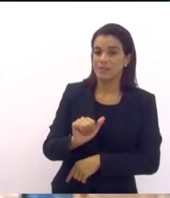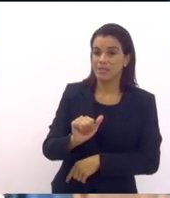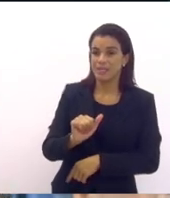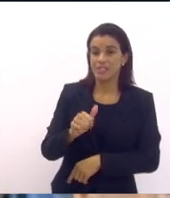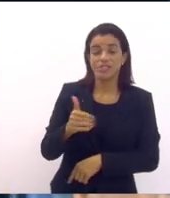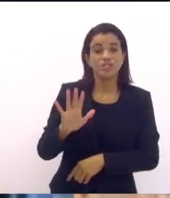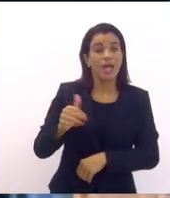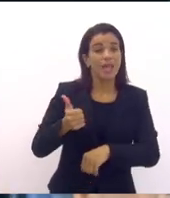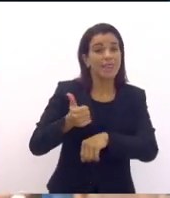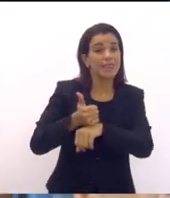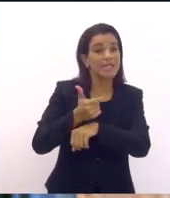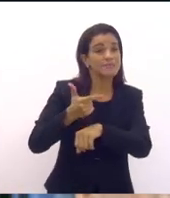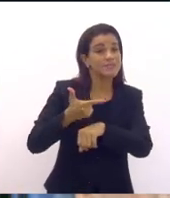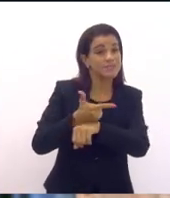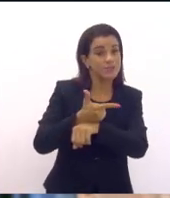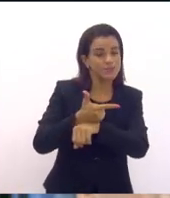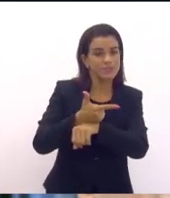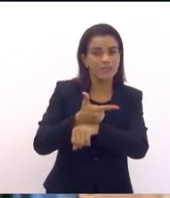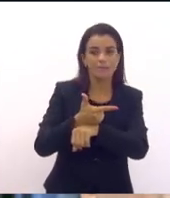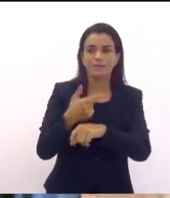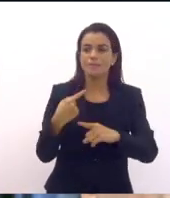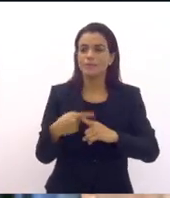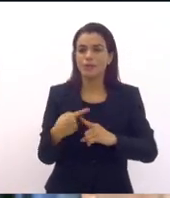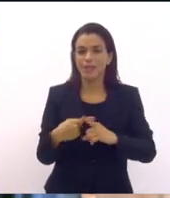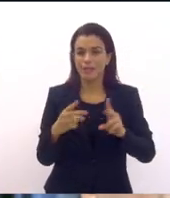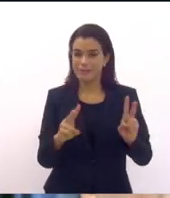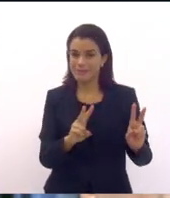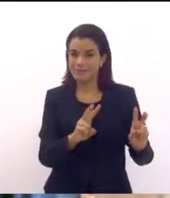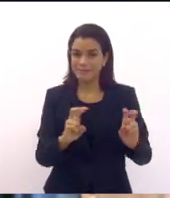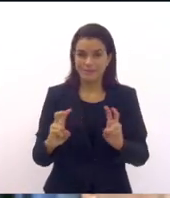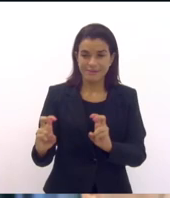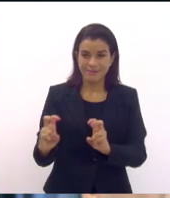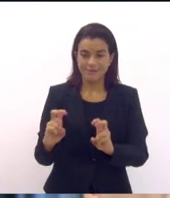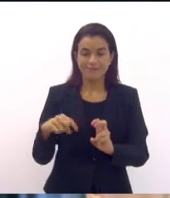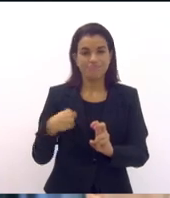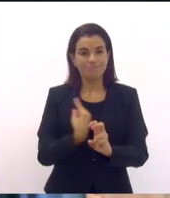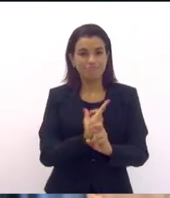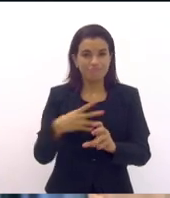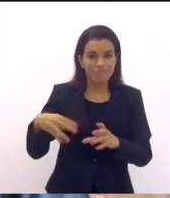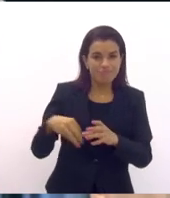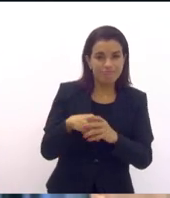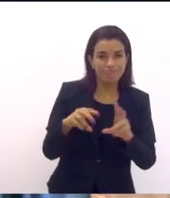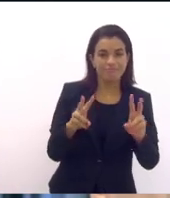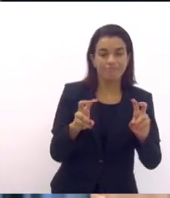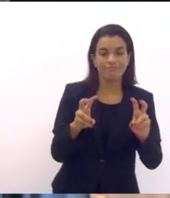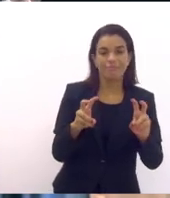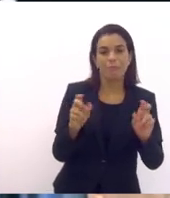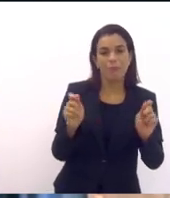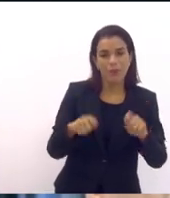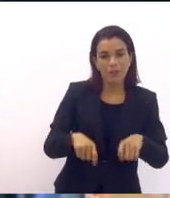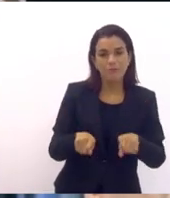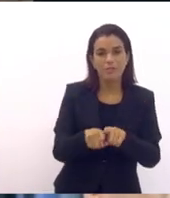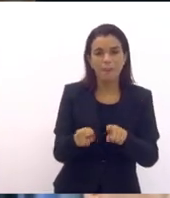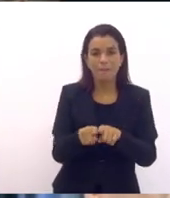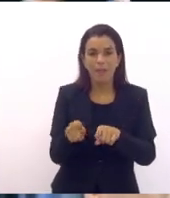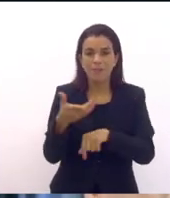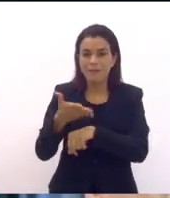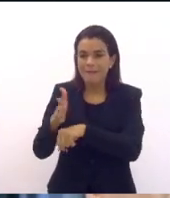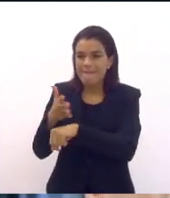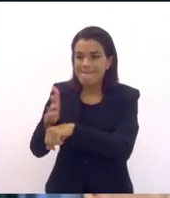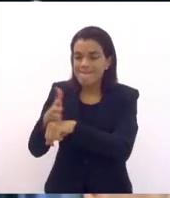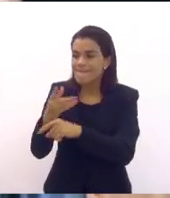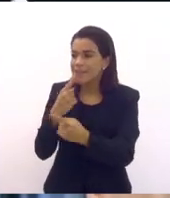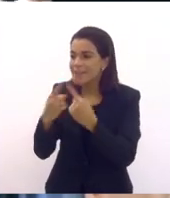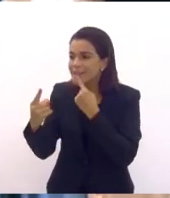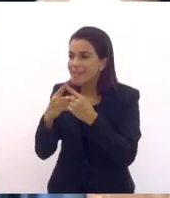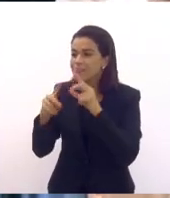12ª edição por dentro desse tema a gente nós podermos justamente exercitar esse diálogo